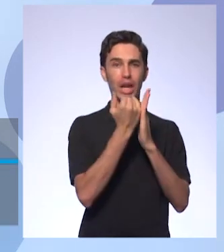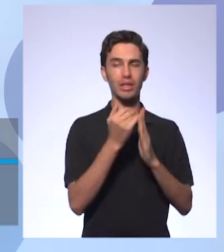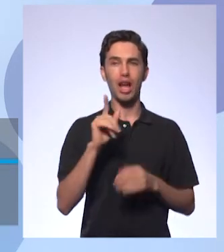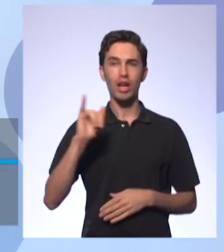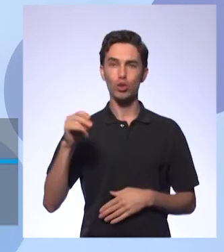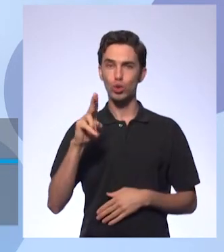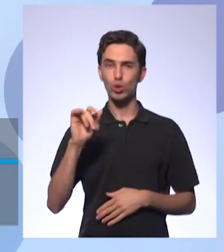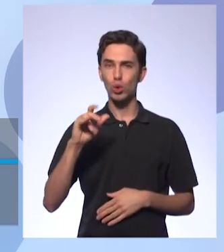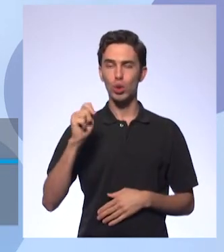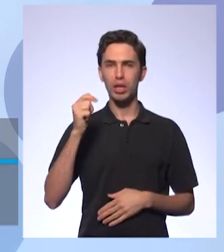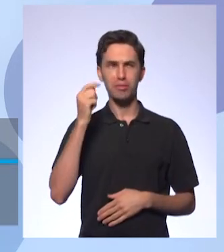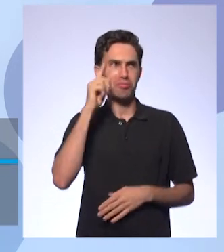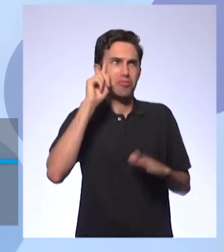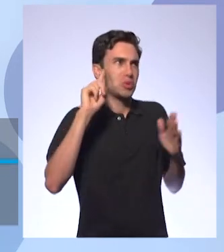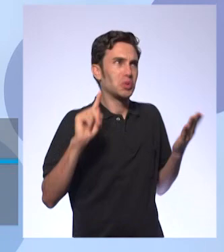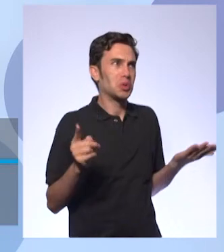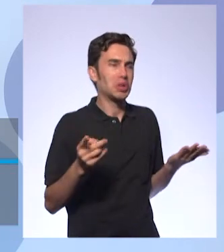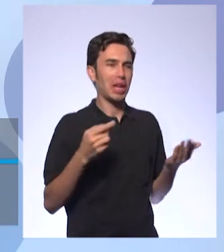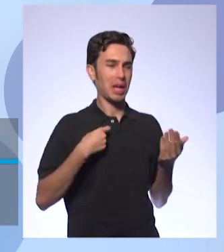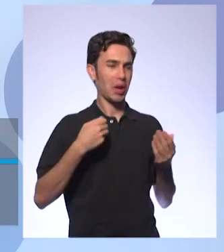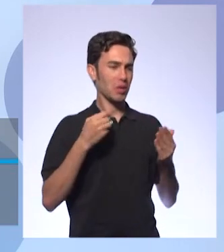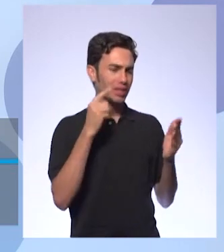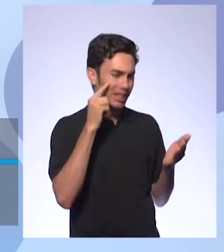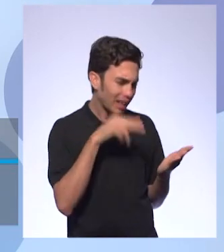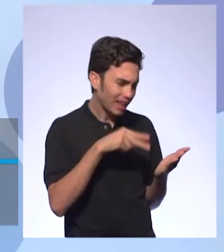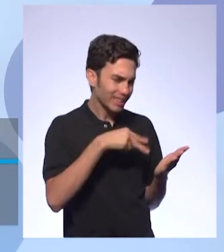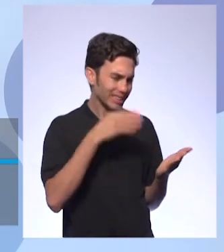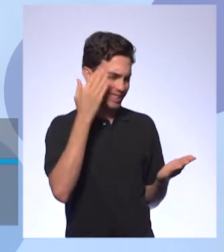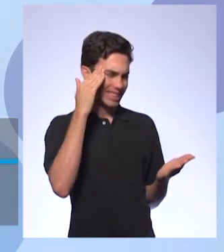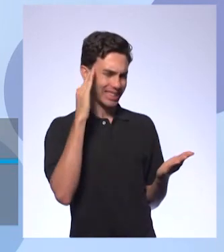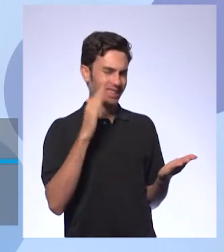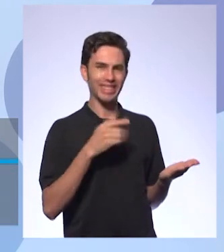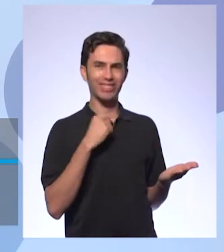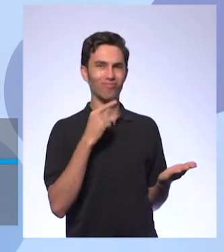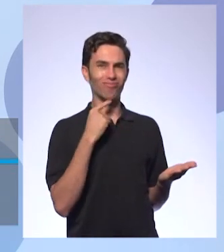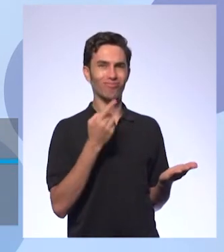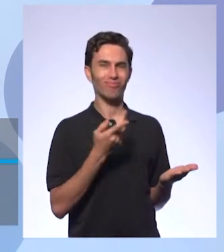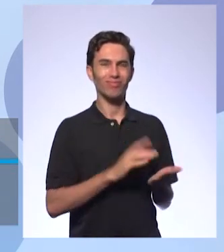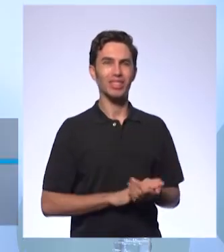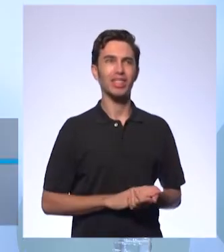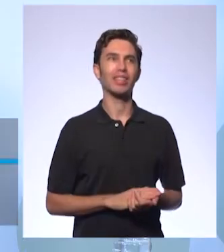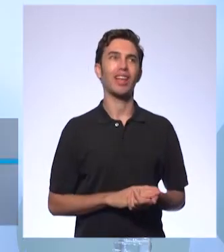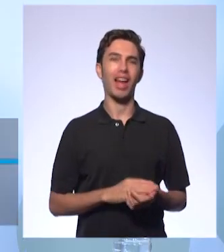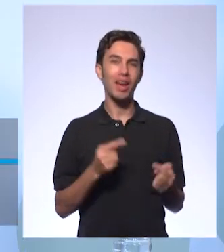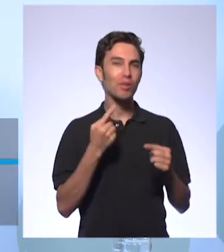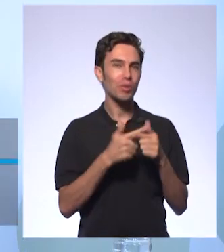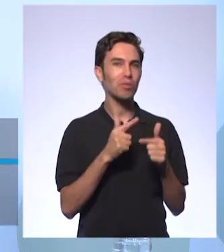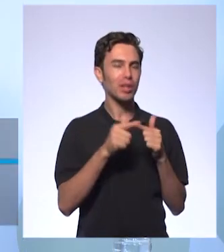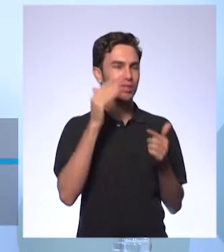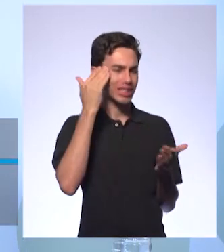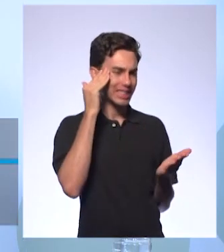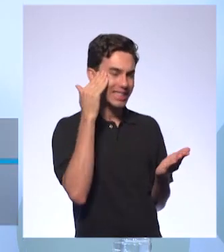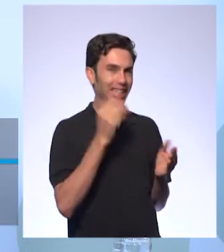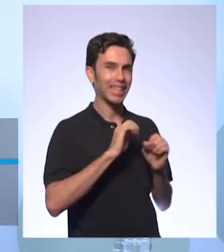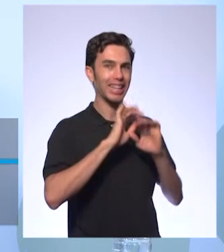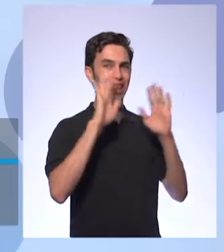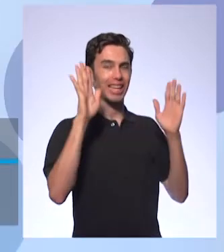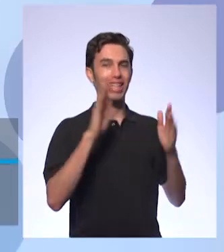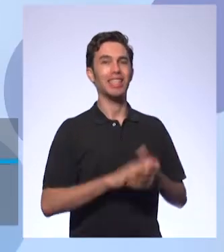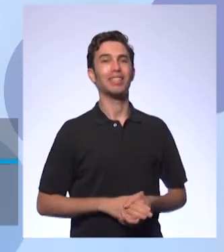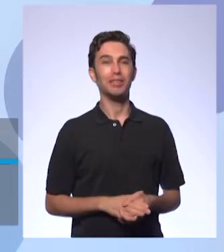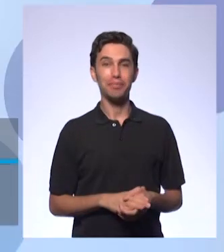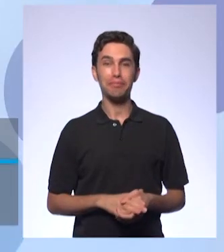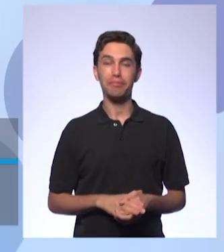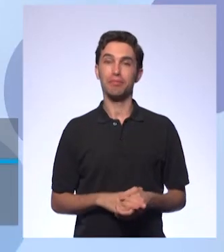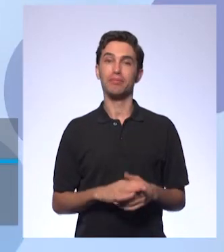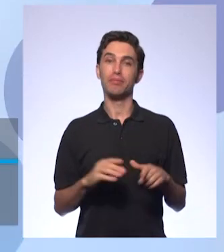que não tenho ideia, porque o meu problema é interpretar o que está escrito. Problema, professora. É de interpretação, né? Isso, a interpretação.